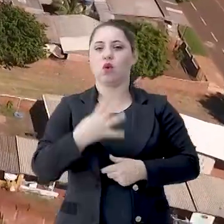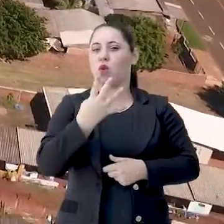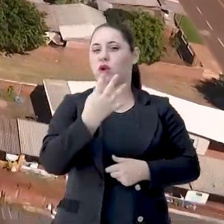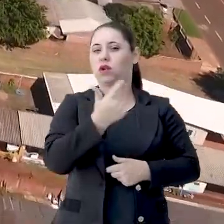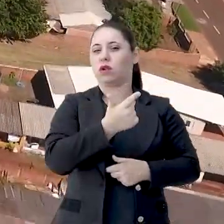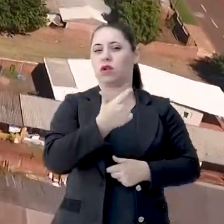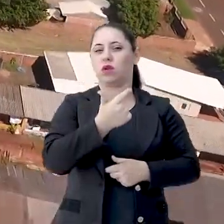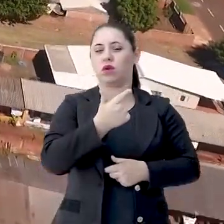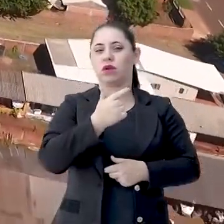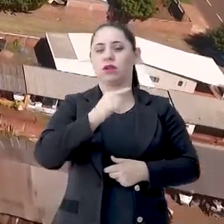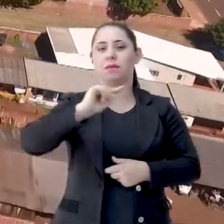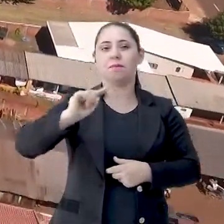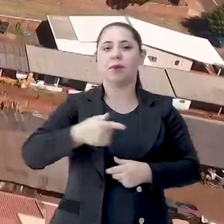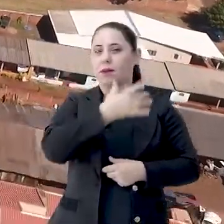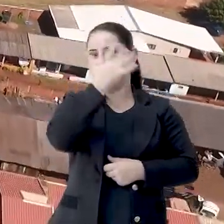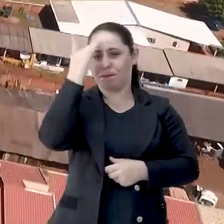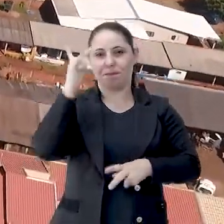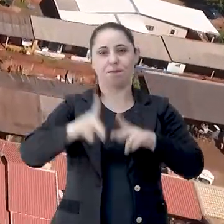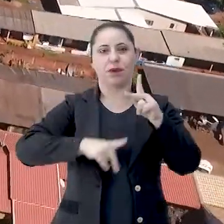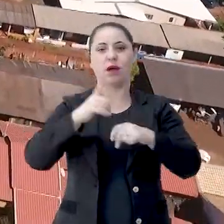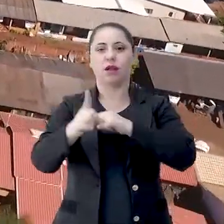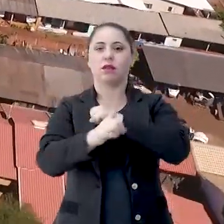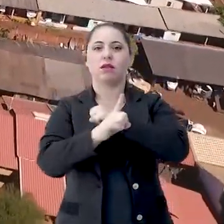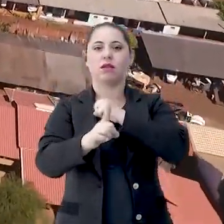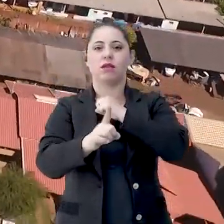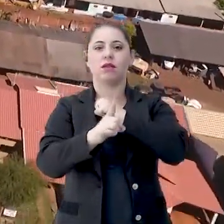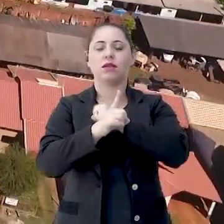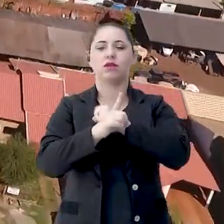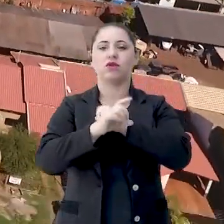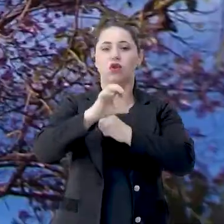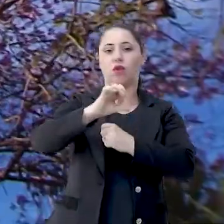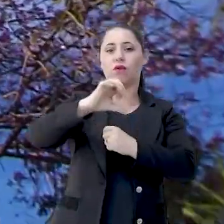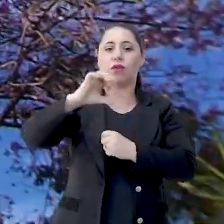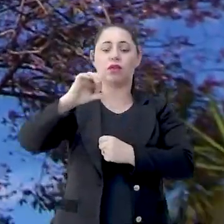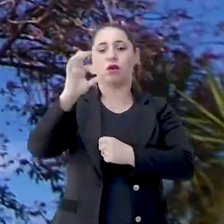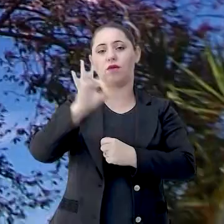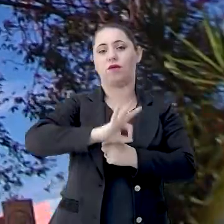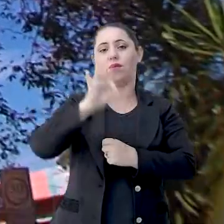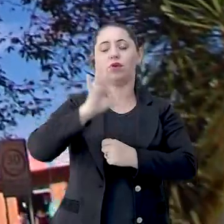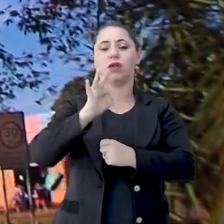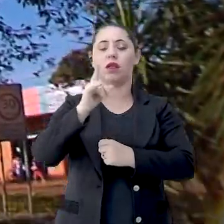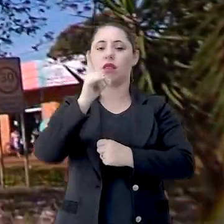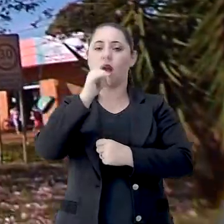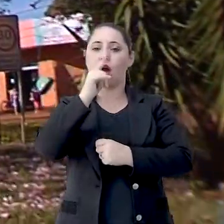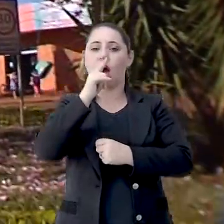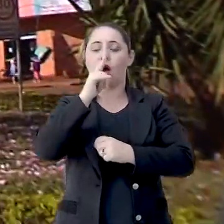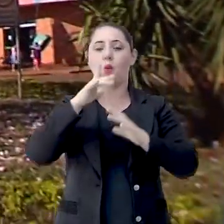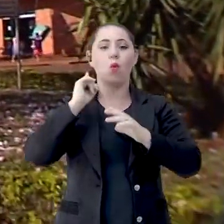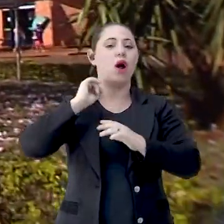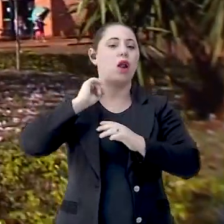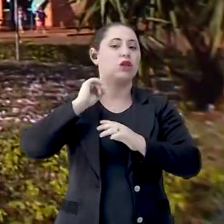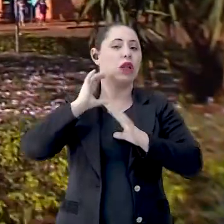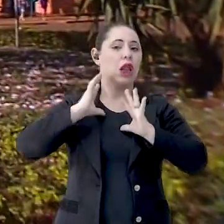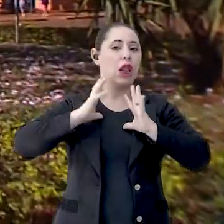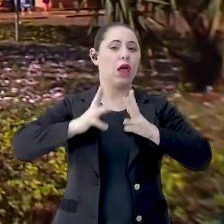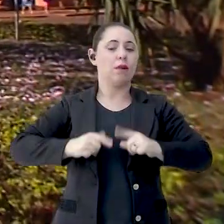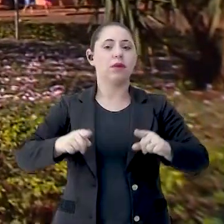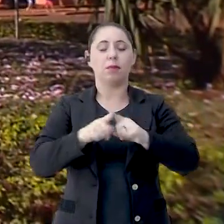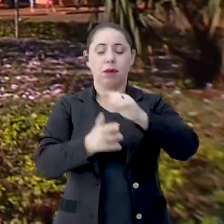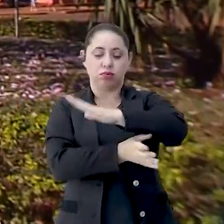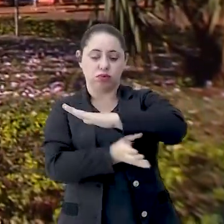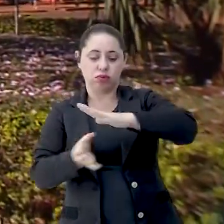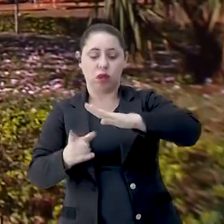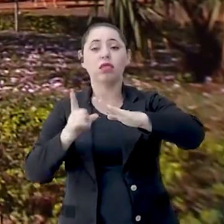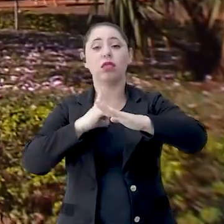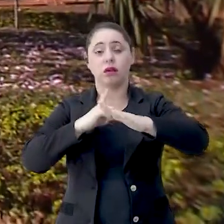também 100% de coleta de resíduos sólidos. A pavimentação, drenagem, contenção de